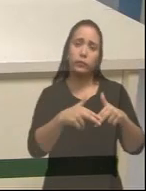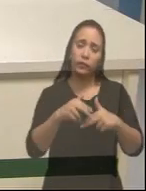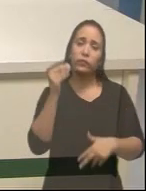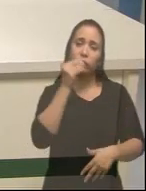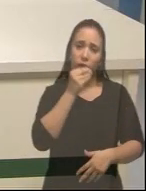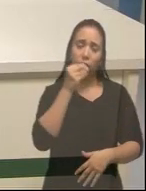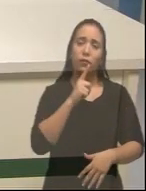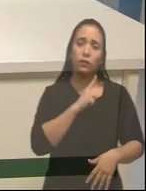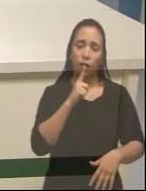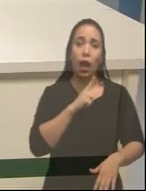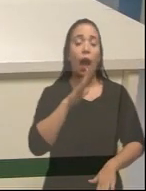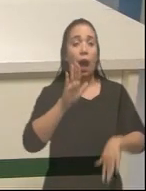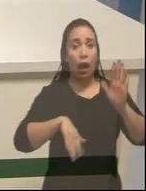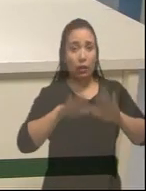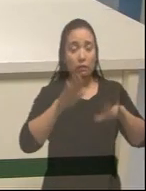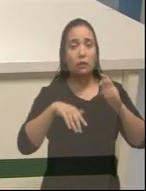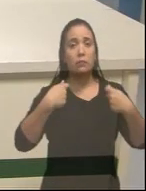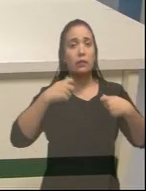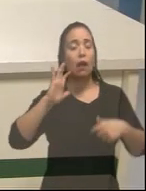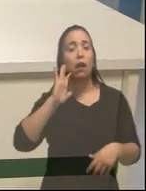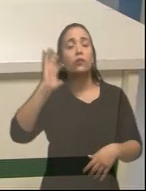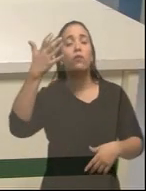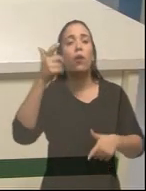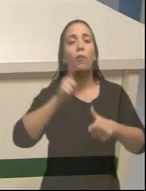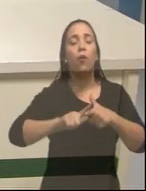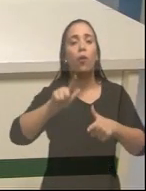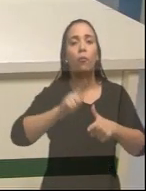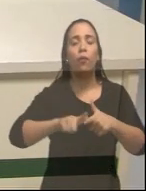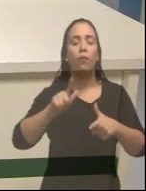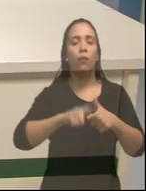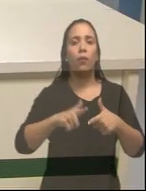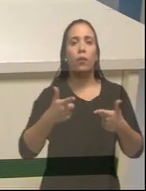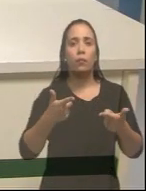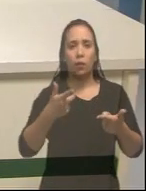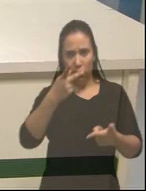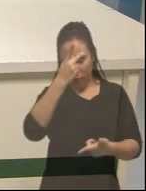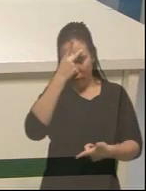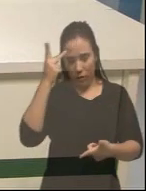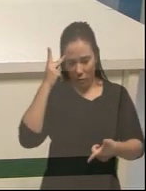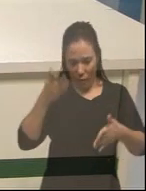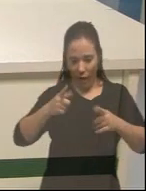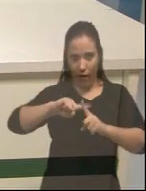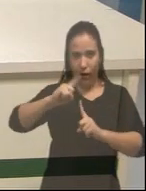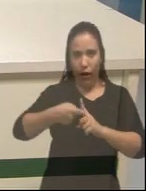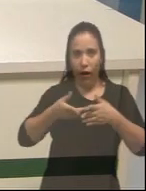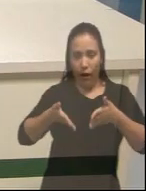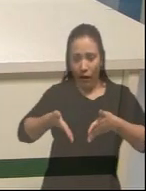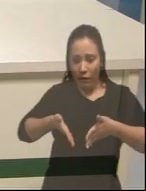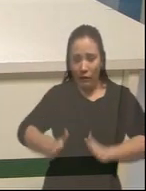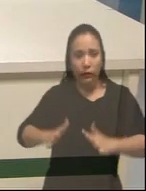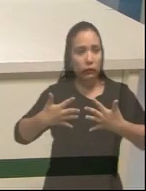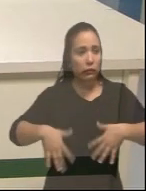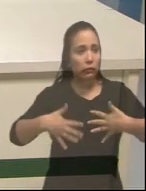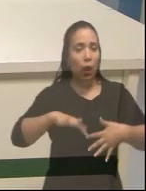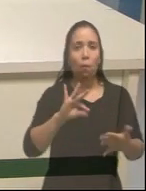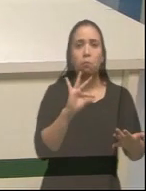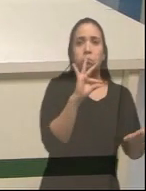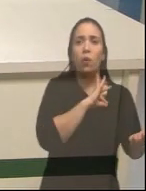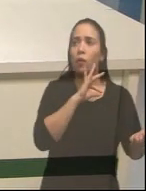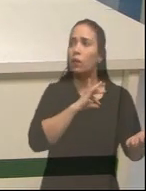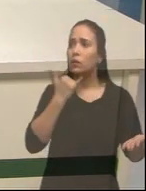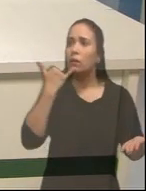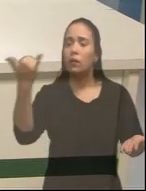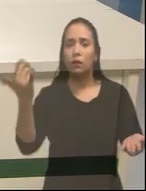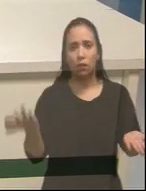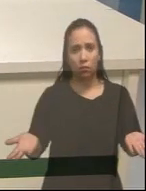nisso, viu, cara? Às vezes eles têm que resolver problemas de pessoas que estão tendo parto. É uma loucura. Já no caso dos